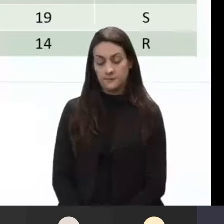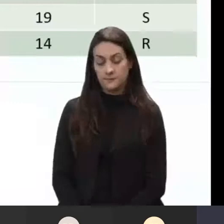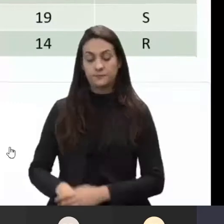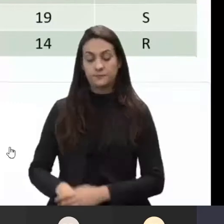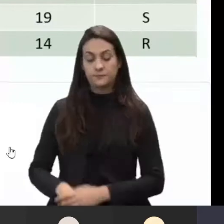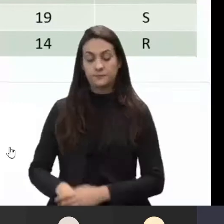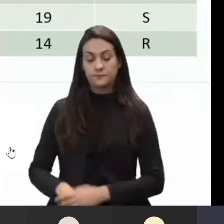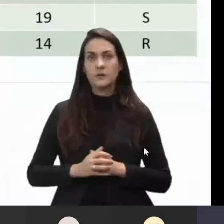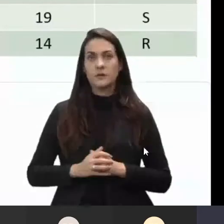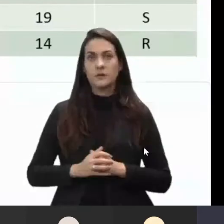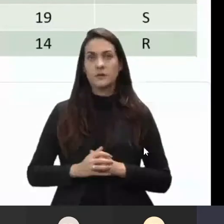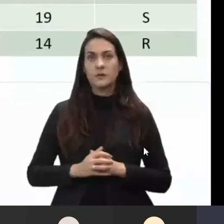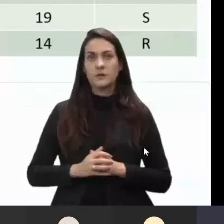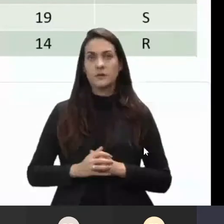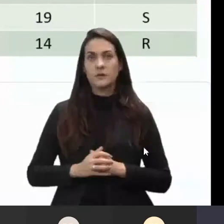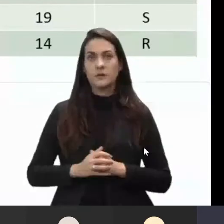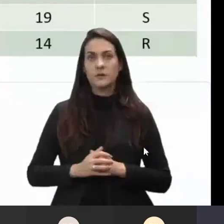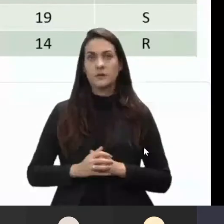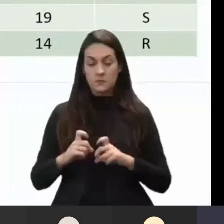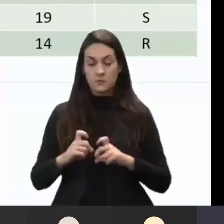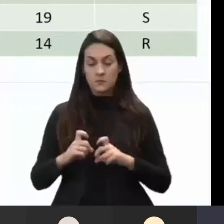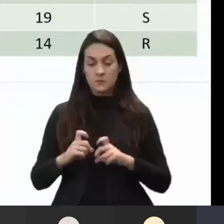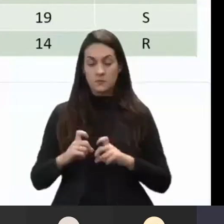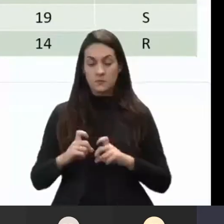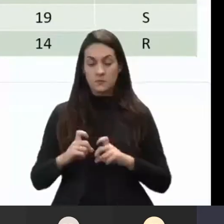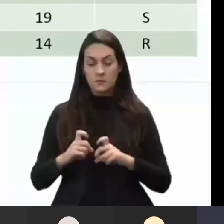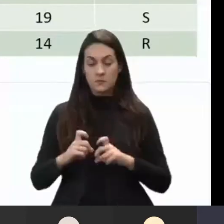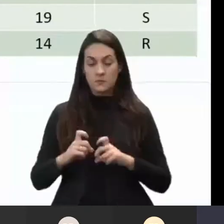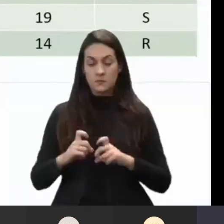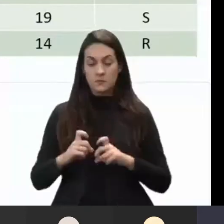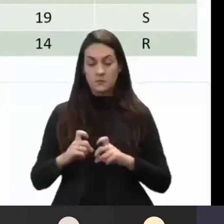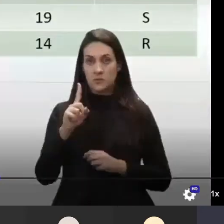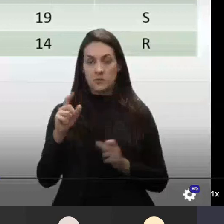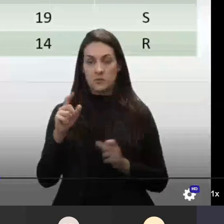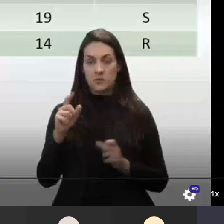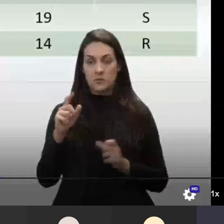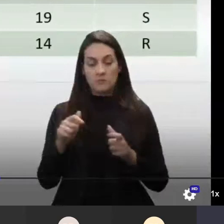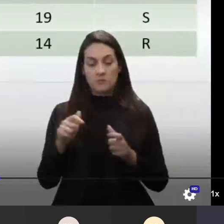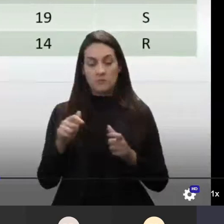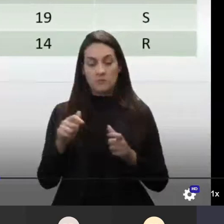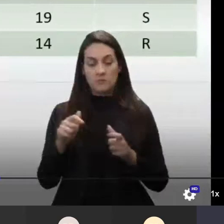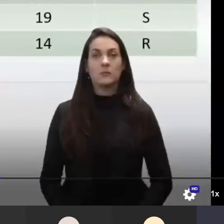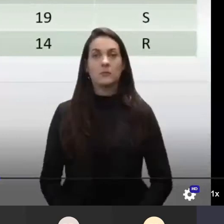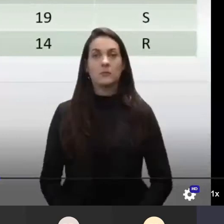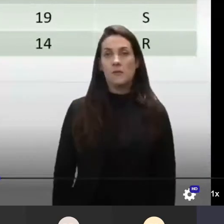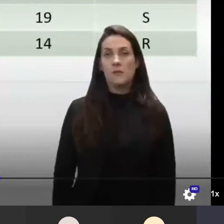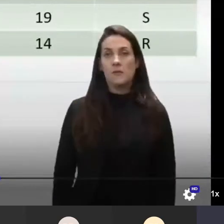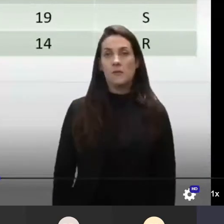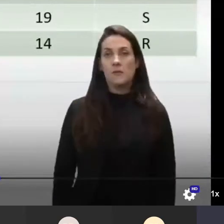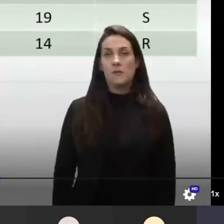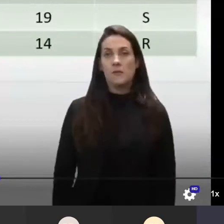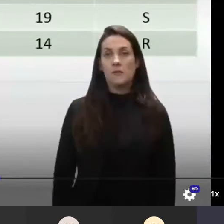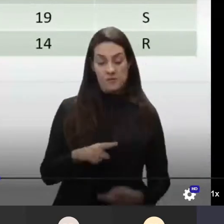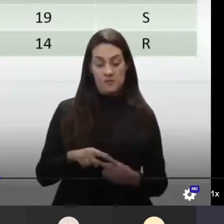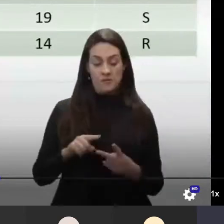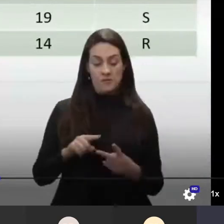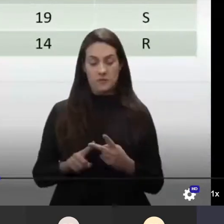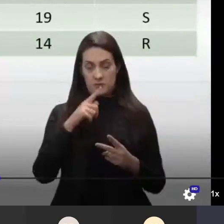do micro-organismo, ele não inibiu o crescimento do Staphylococcus aureus. Então, aqui nós temos 2